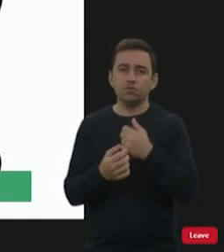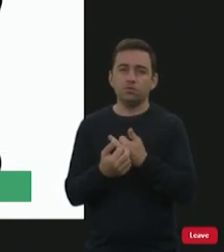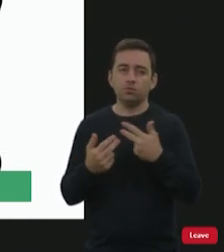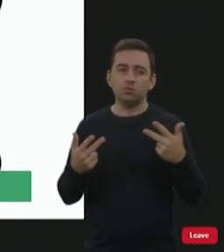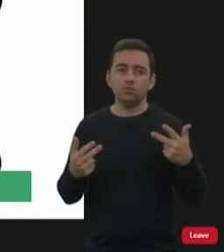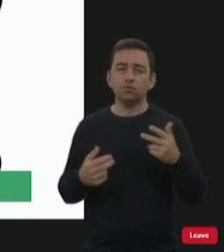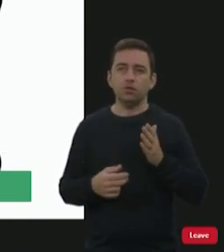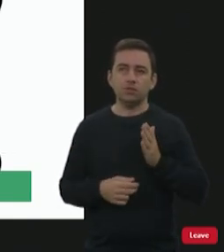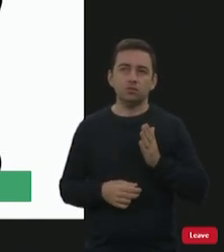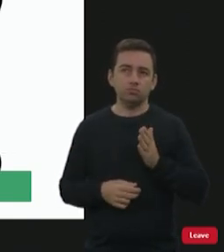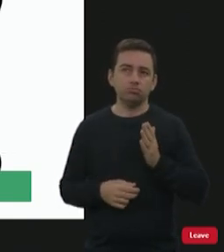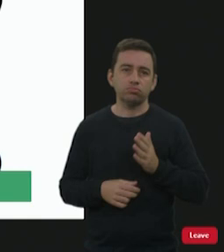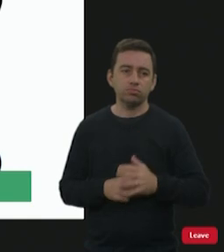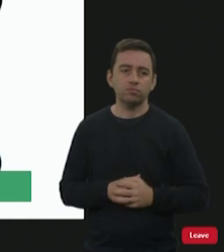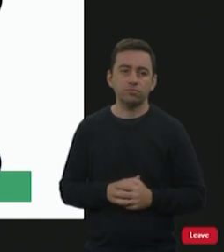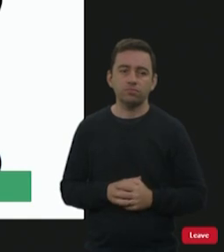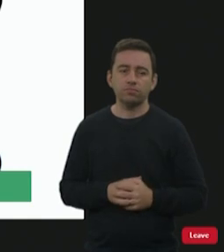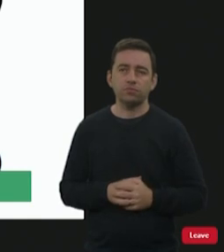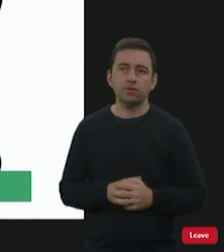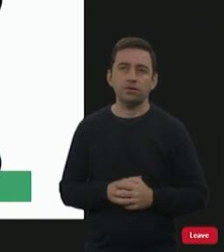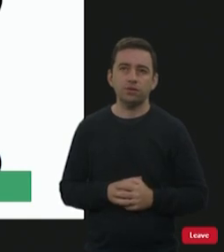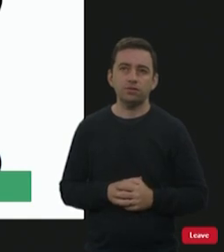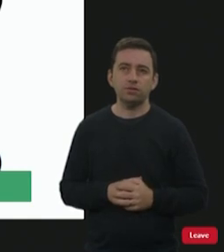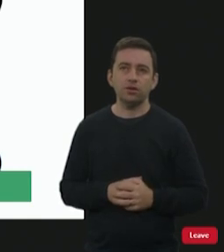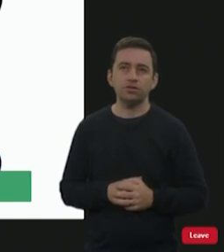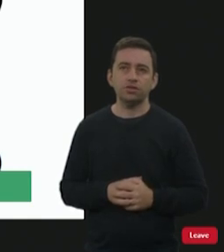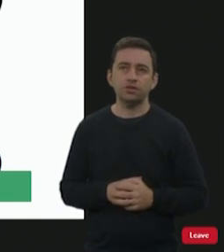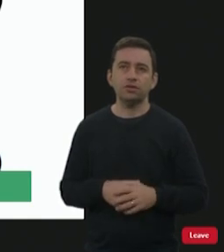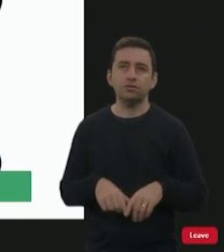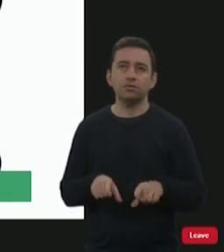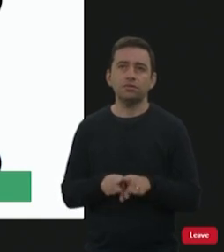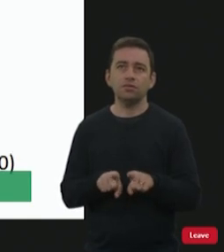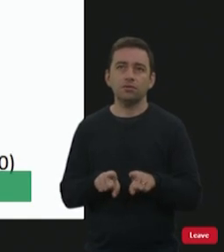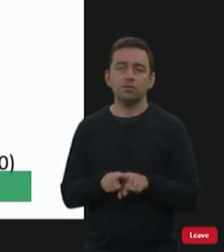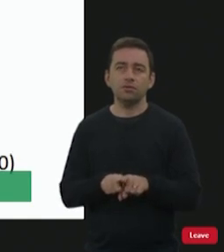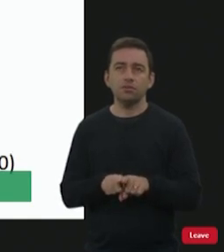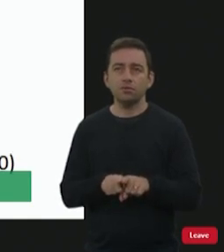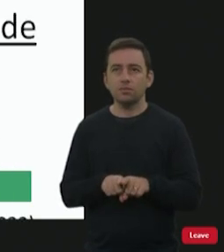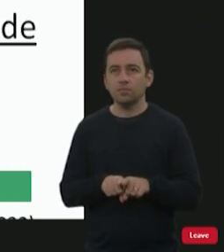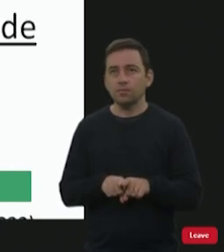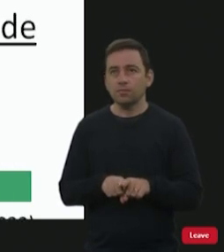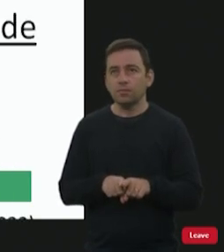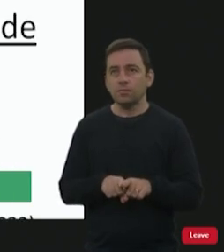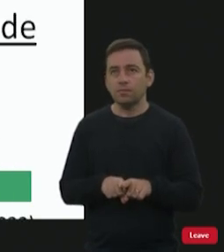E por fim, é aprovada a metroleptina, que é